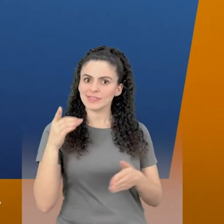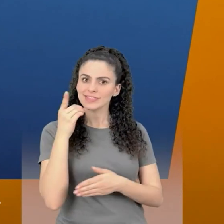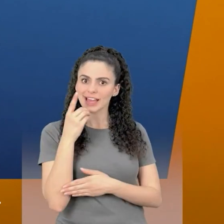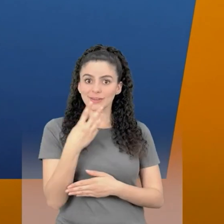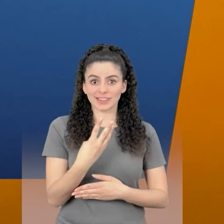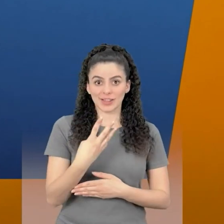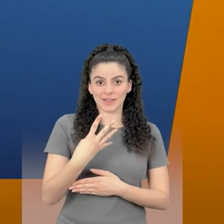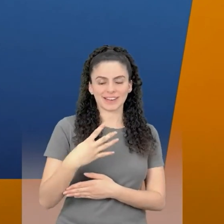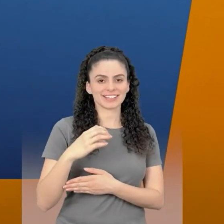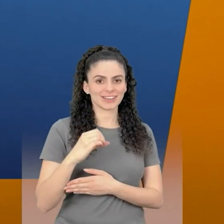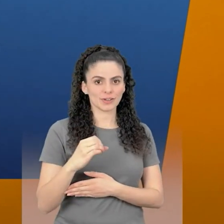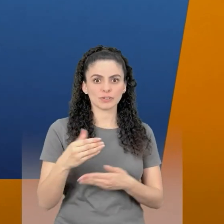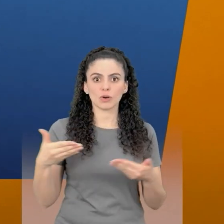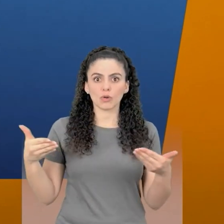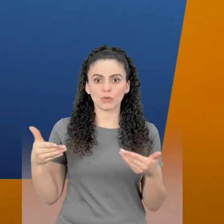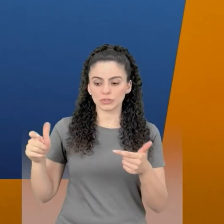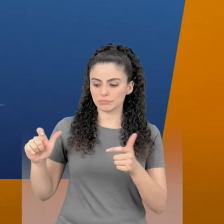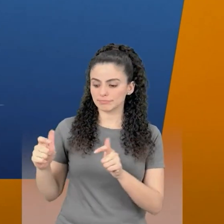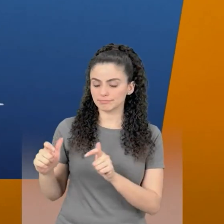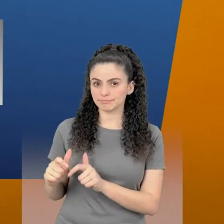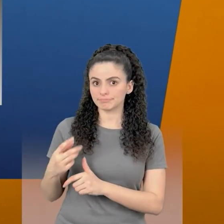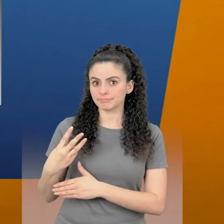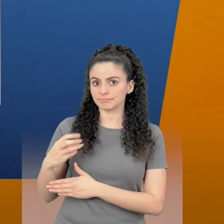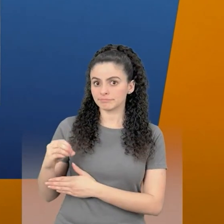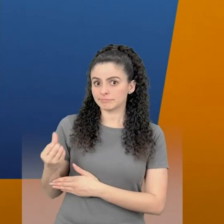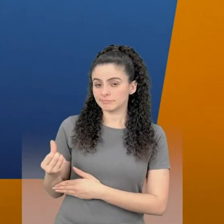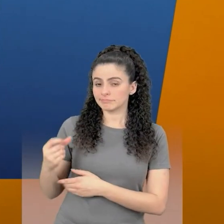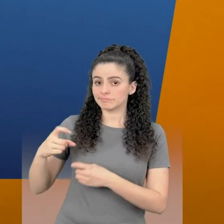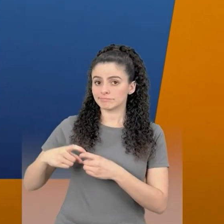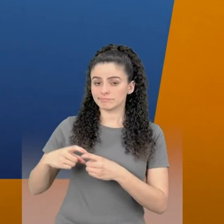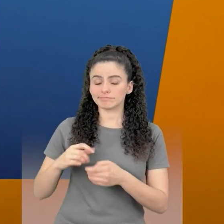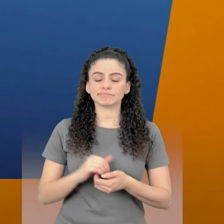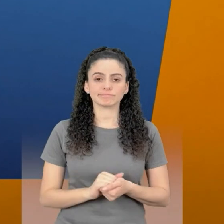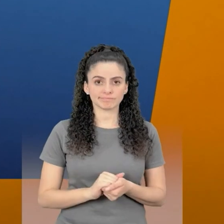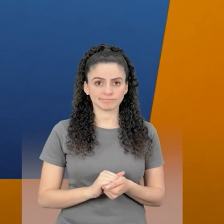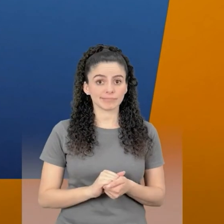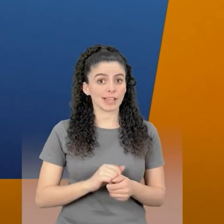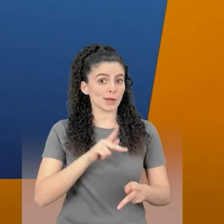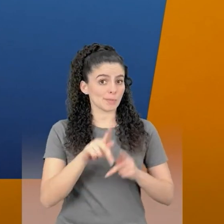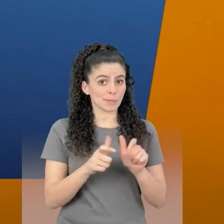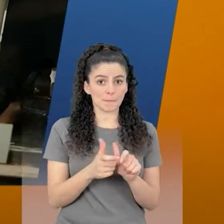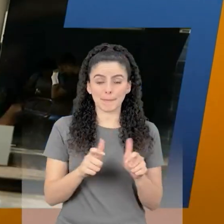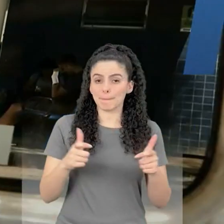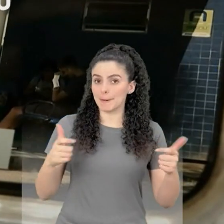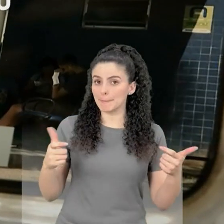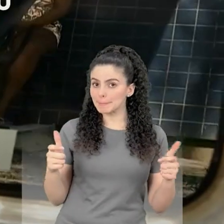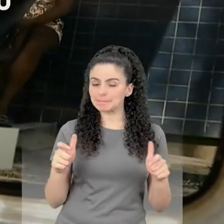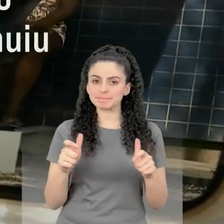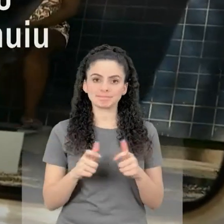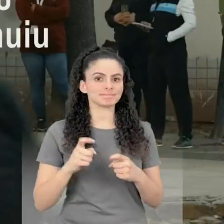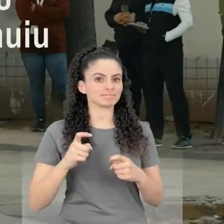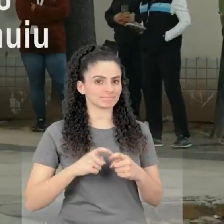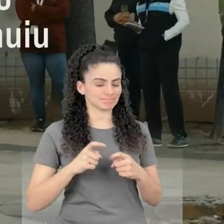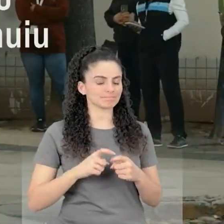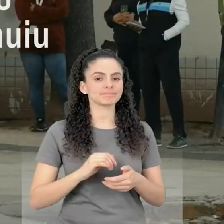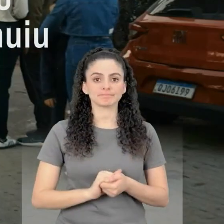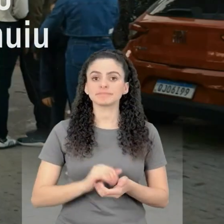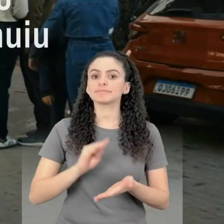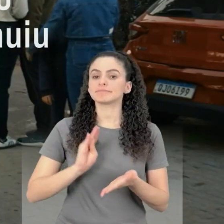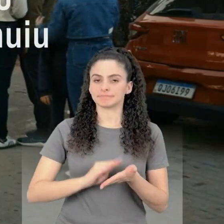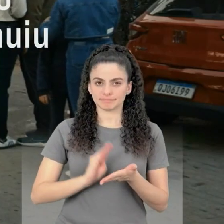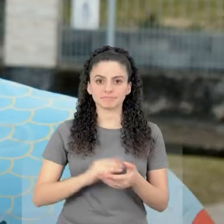na cidade. Com ele, passou para 349. Hoje, caiu para 306 médicos. A população cresceu e o